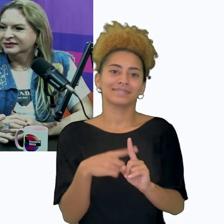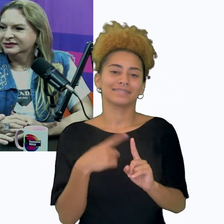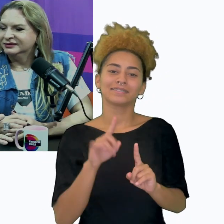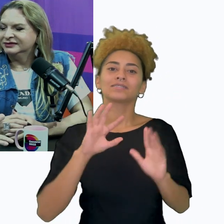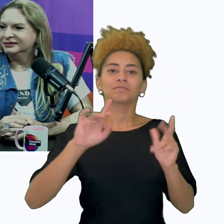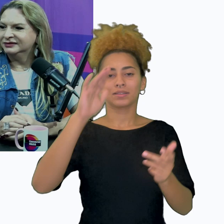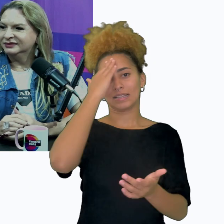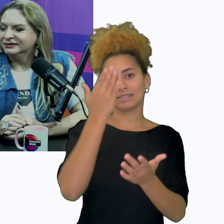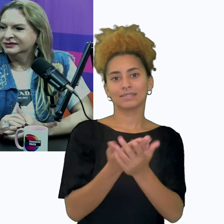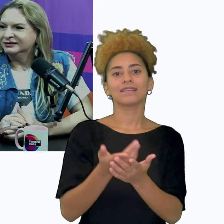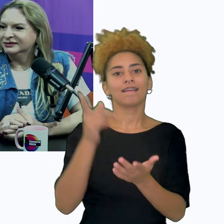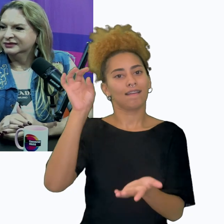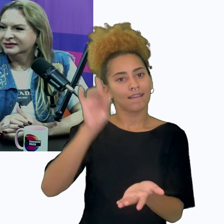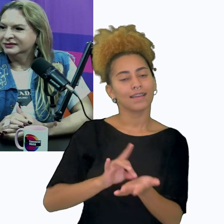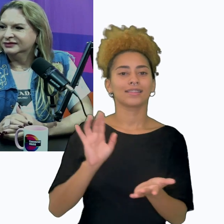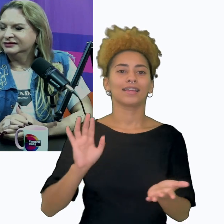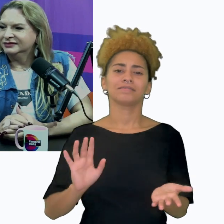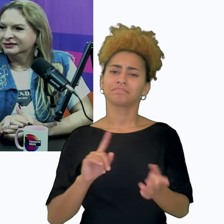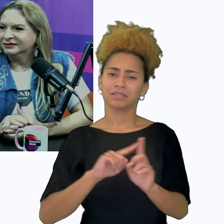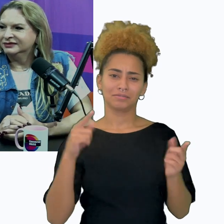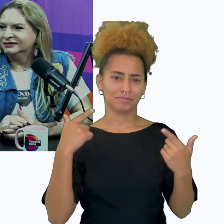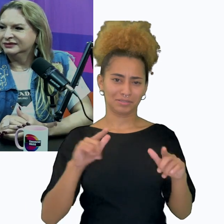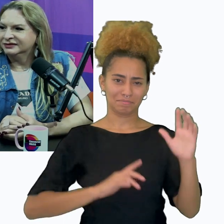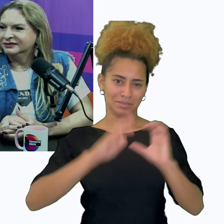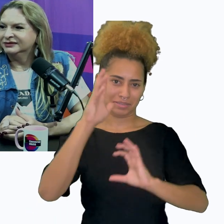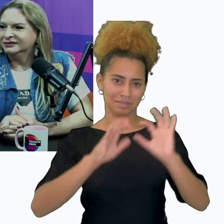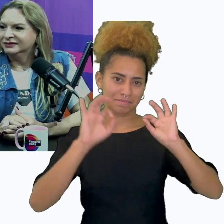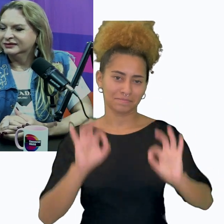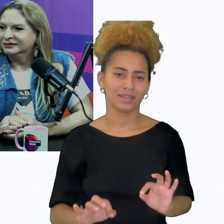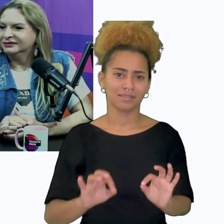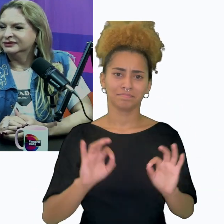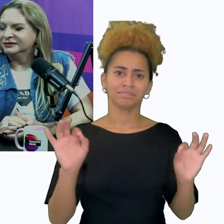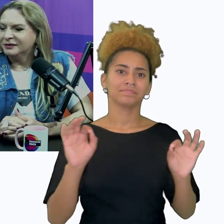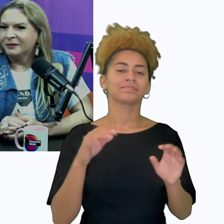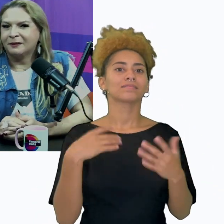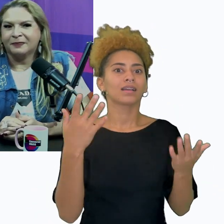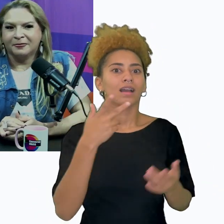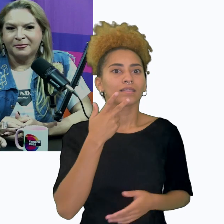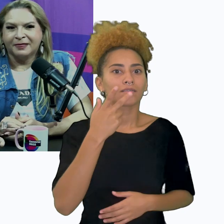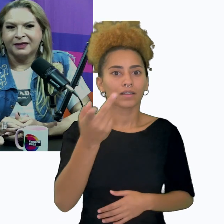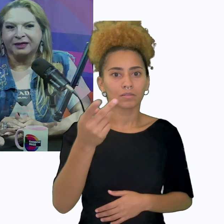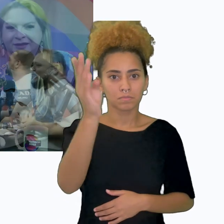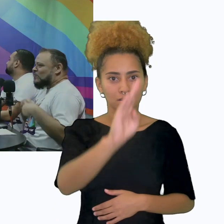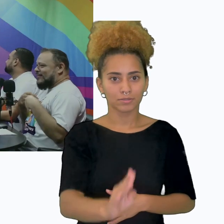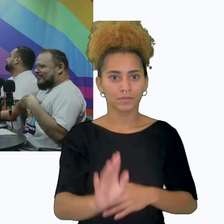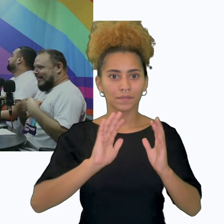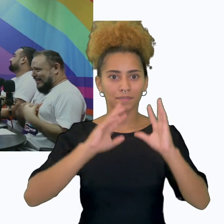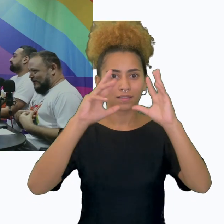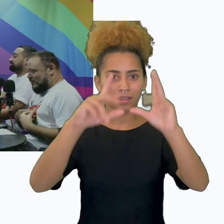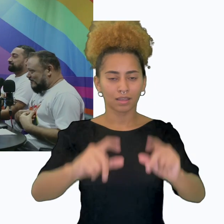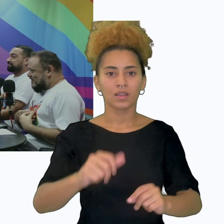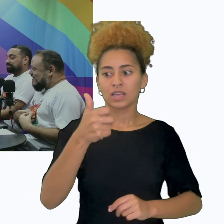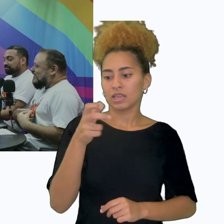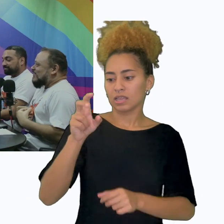ali. Porque todo mundo acreditava que aquilo ali era real. E não tinha briga de nada. Quando Aí tu tá dizendo então pro Brasil